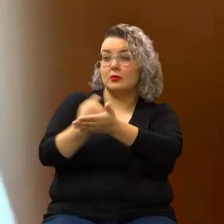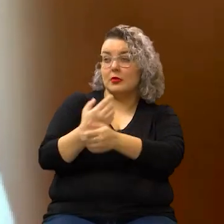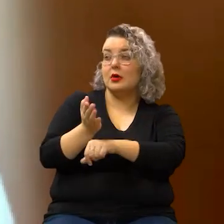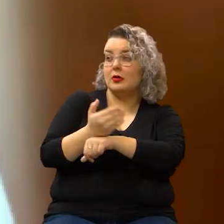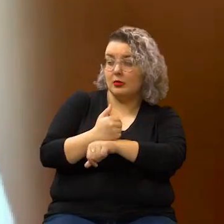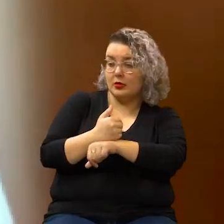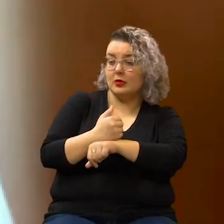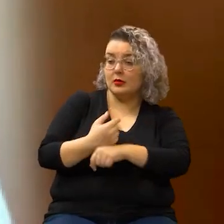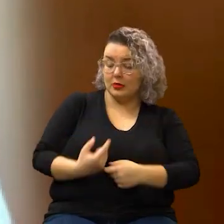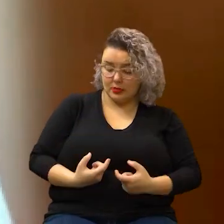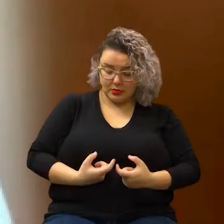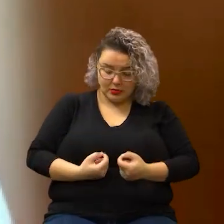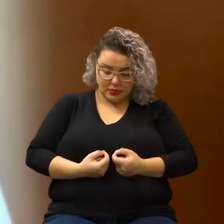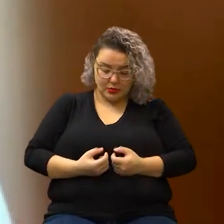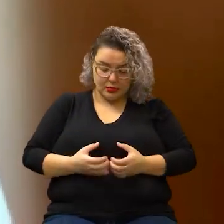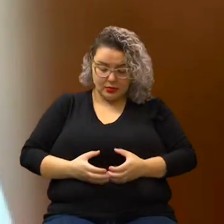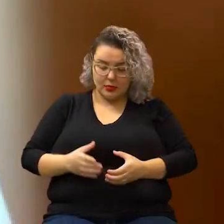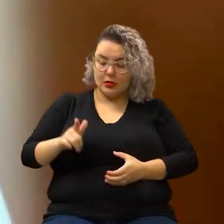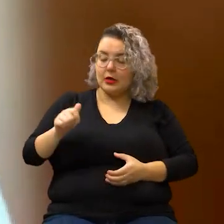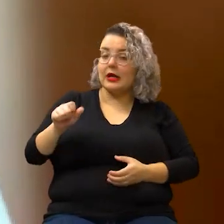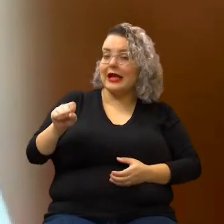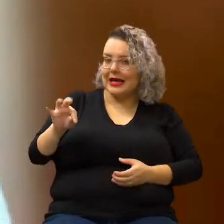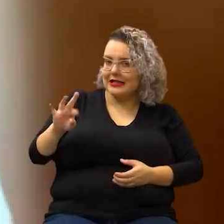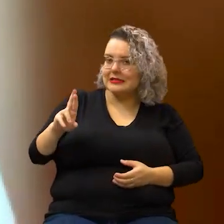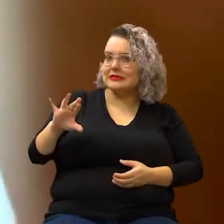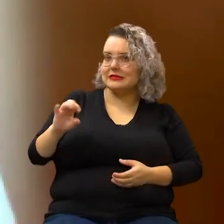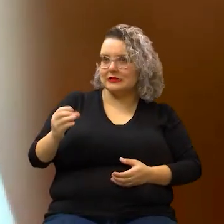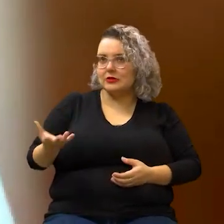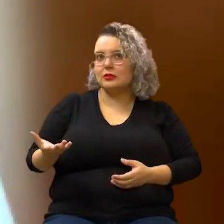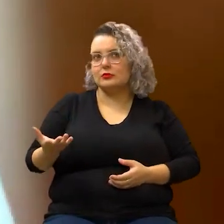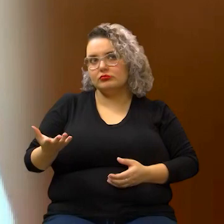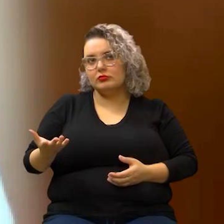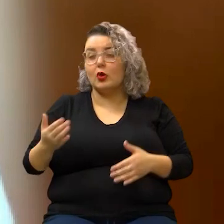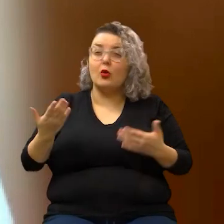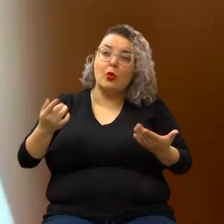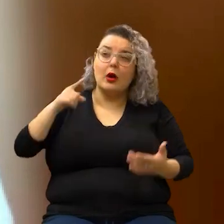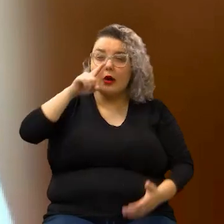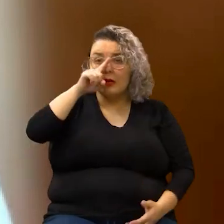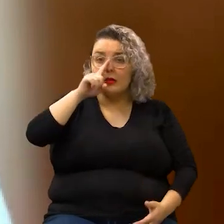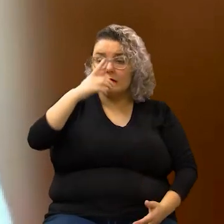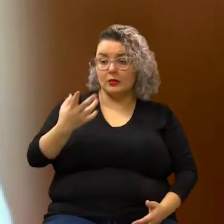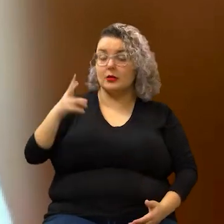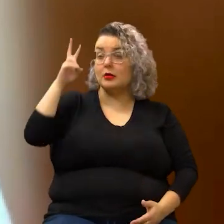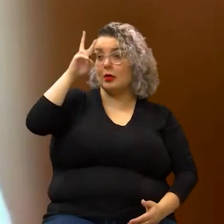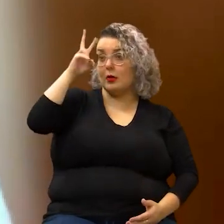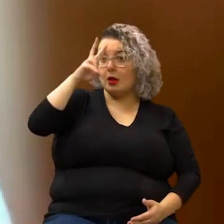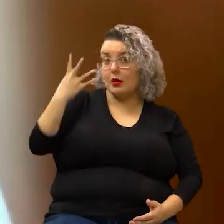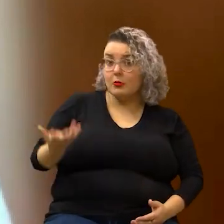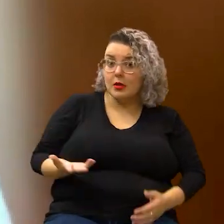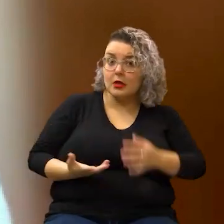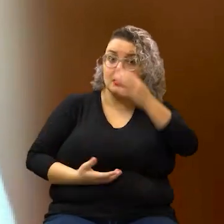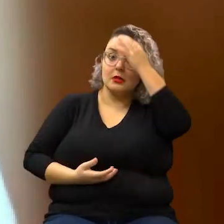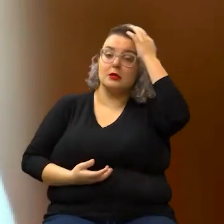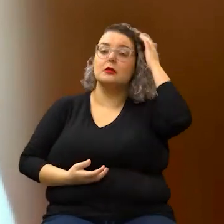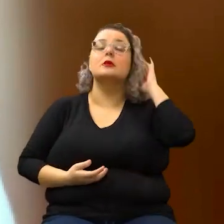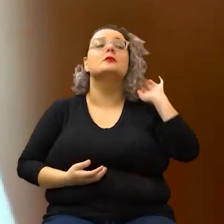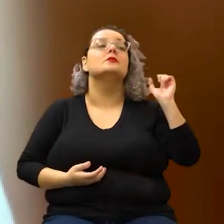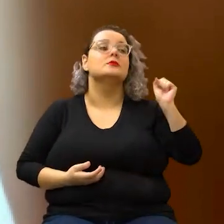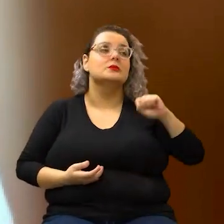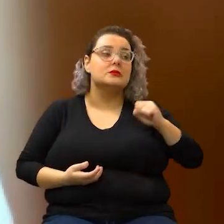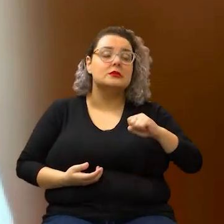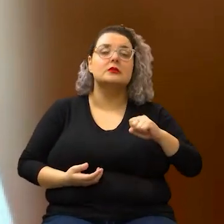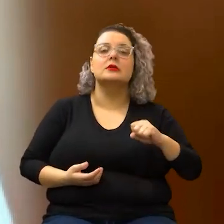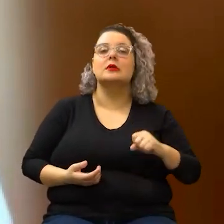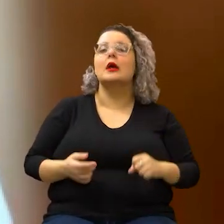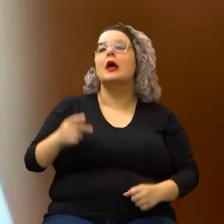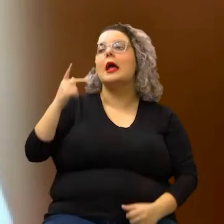Você me perguntou anteriormente sobre o câncer gástrico, Sim. né? Qual seria o risco? Então, lembrando que, apesar de